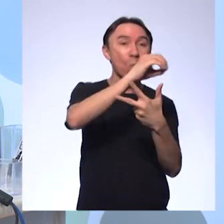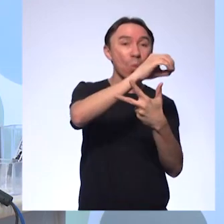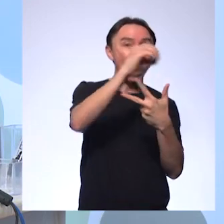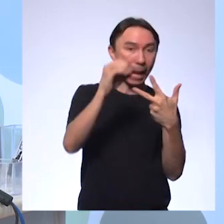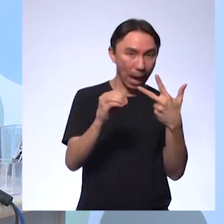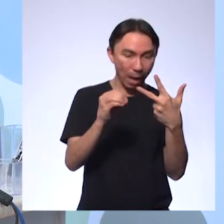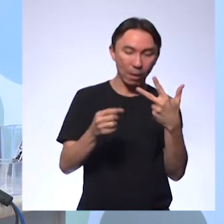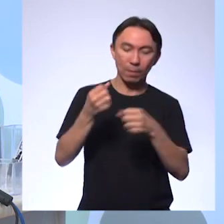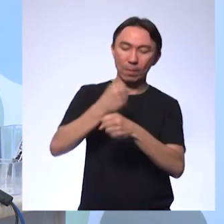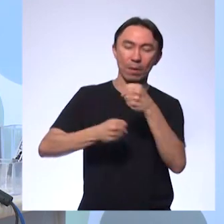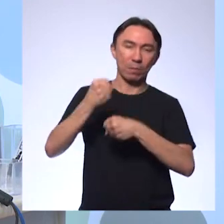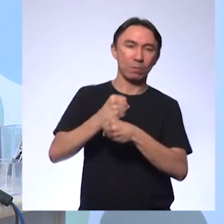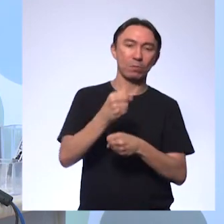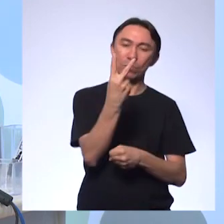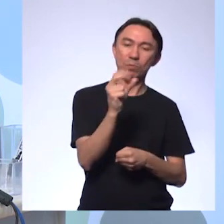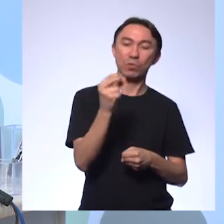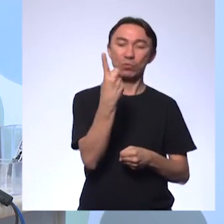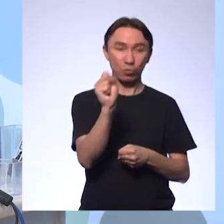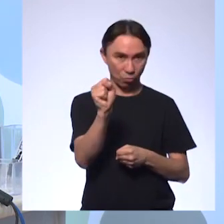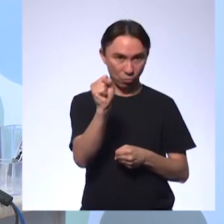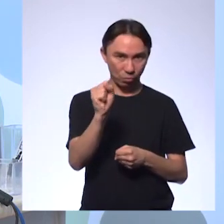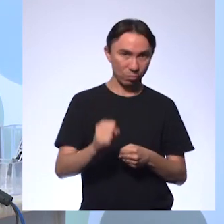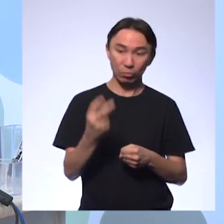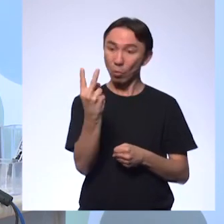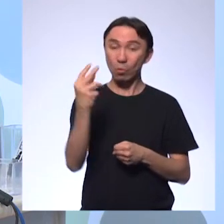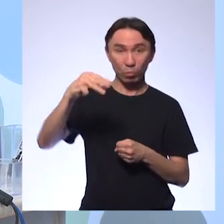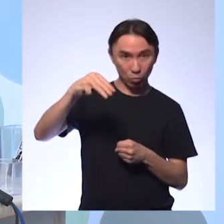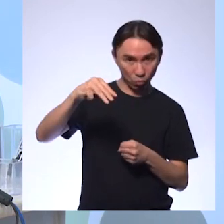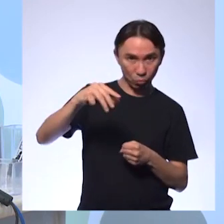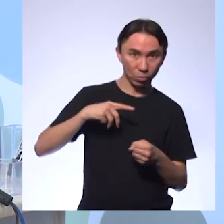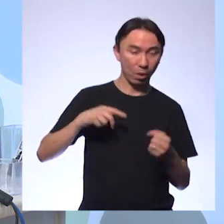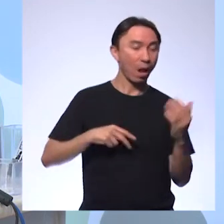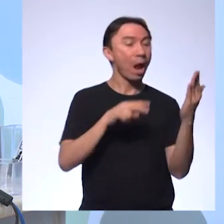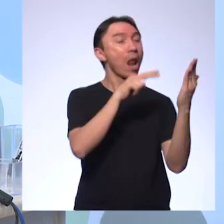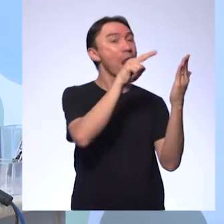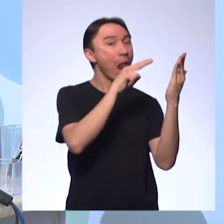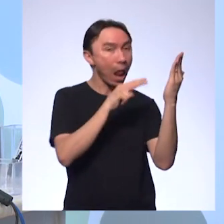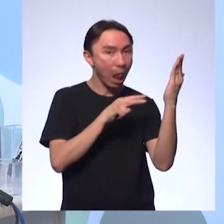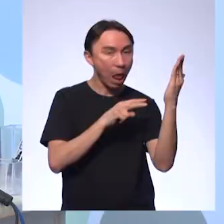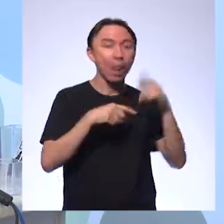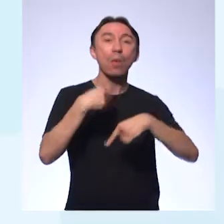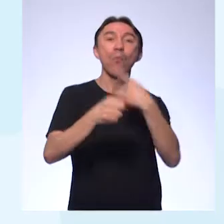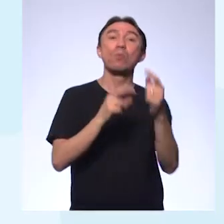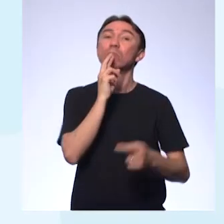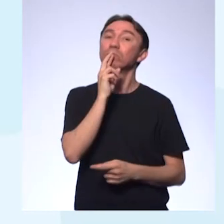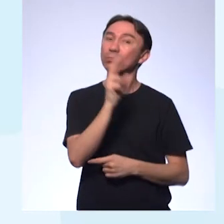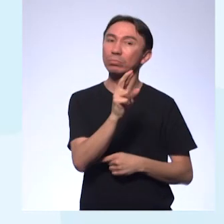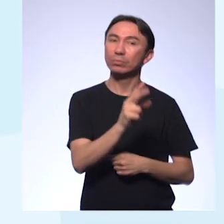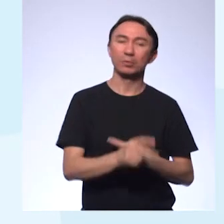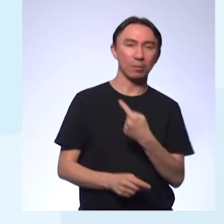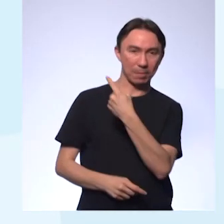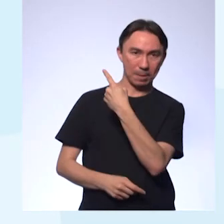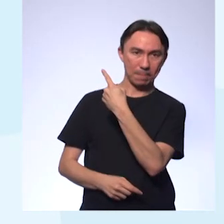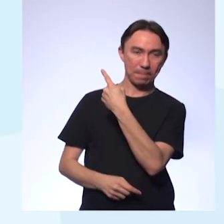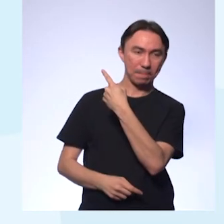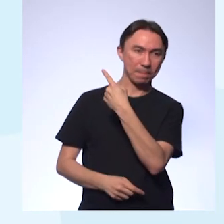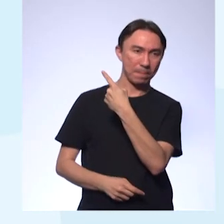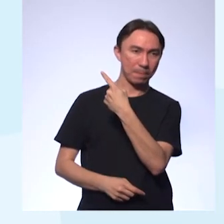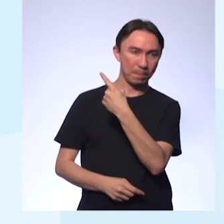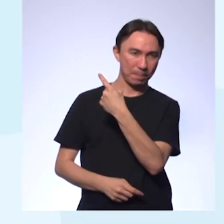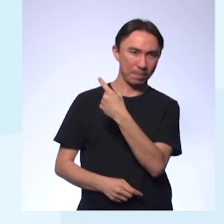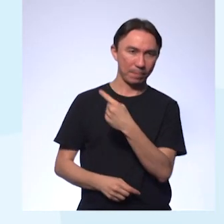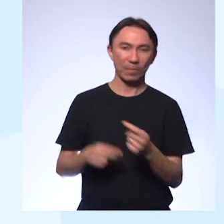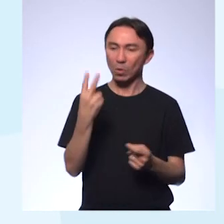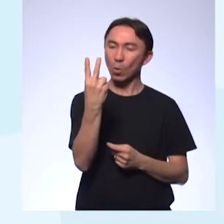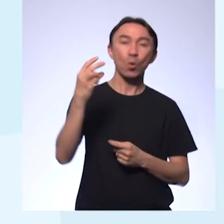vou dar para vocês 2 minutinhos para vocês ler e me responder essa questão aqui, tá ok? Vamos lá,